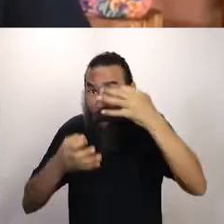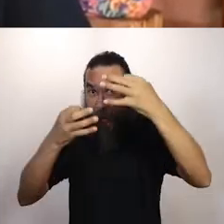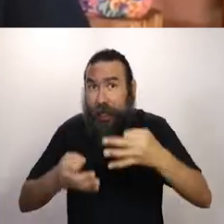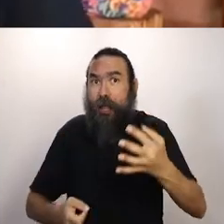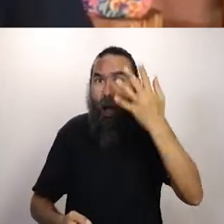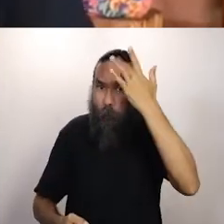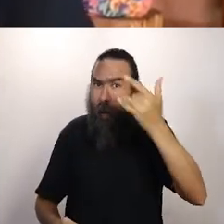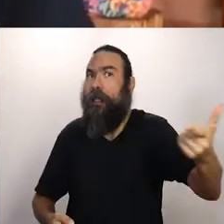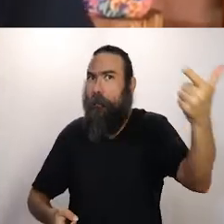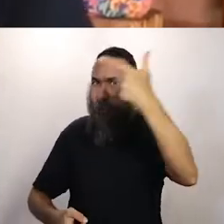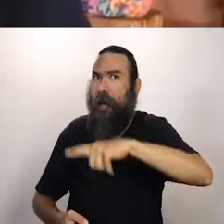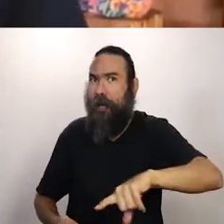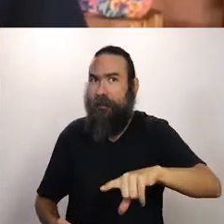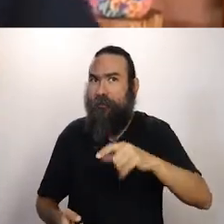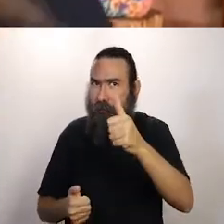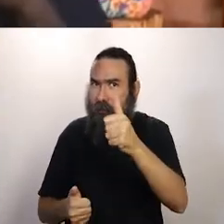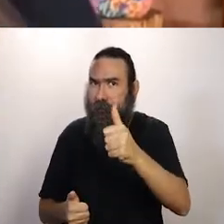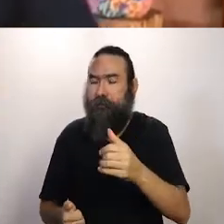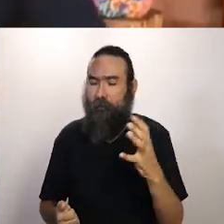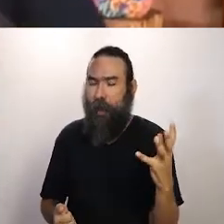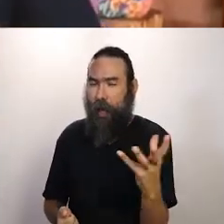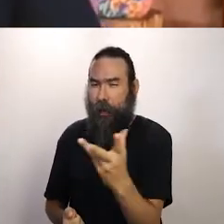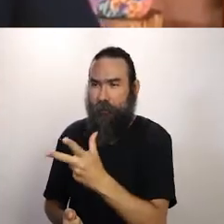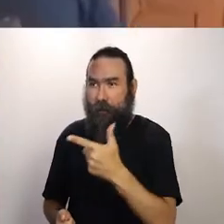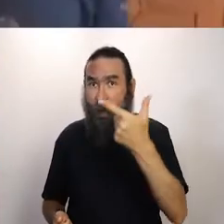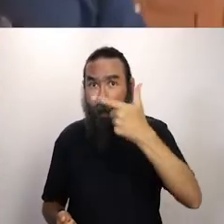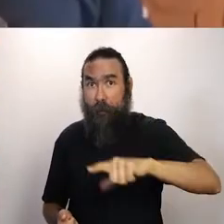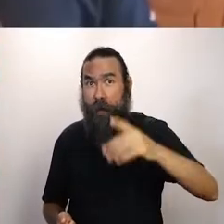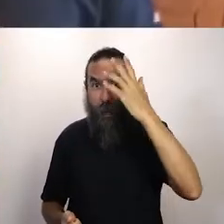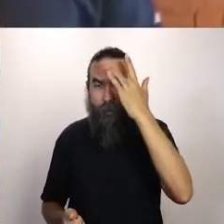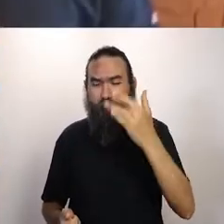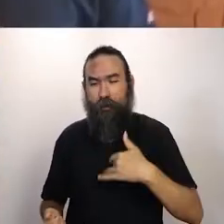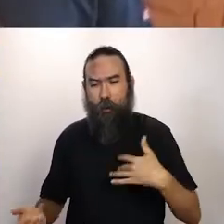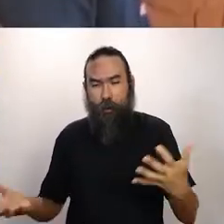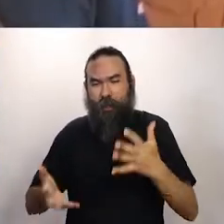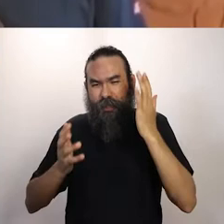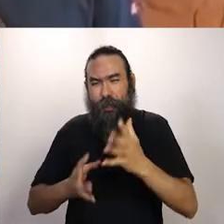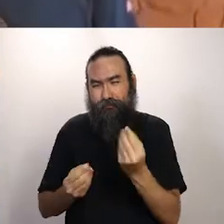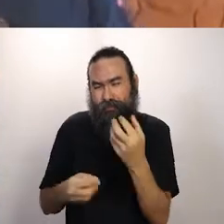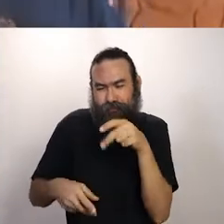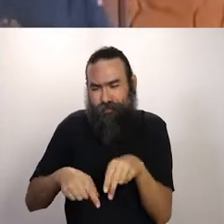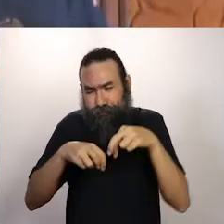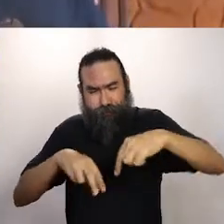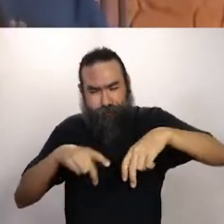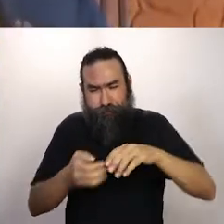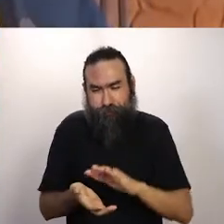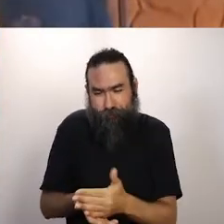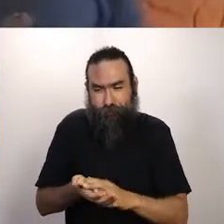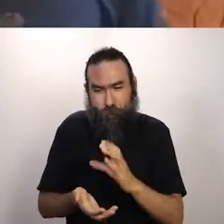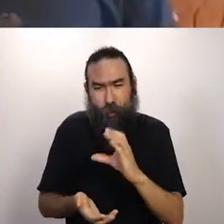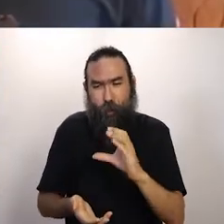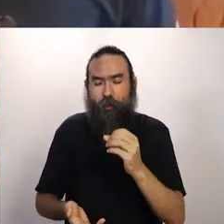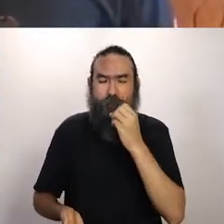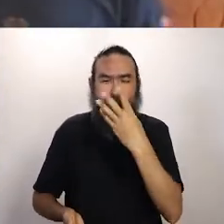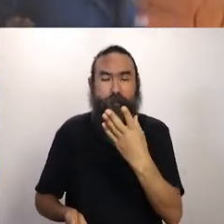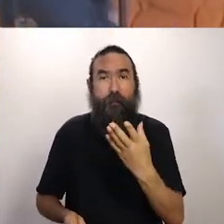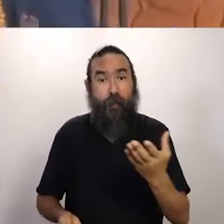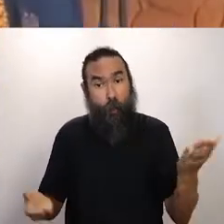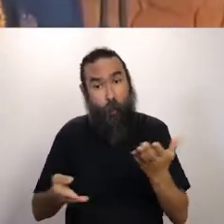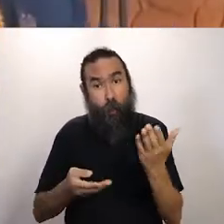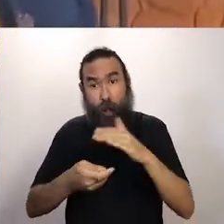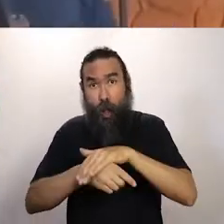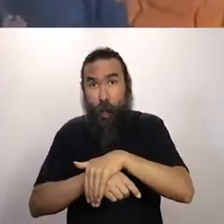amanhã tem muito mais, né, Jefferson? Tem muito mais, Anarelli. Que maravilha. Eu caí aqui no coco, viu? E eu, então? E a noite não acabou,